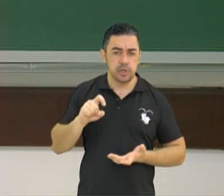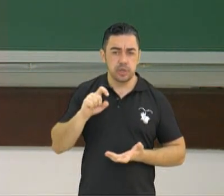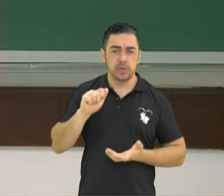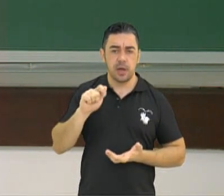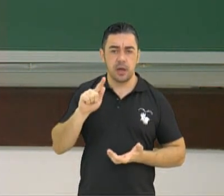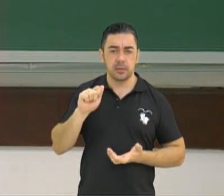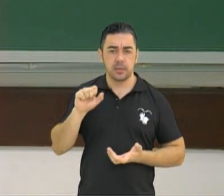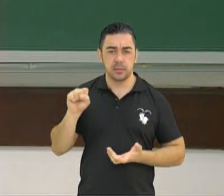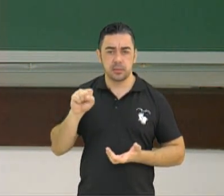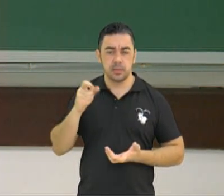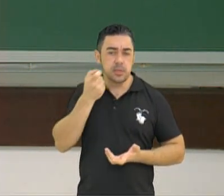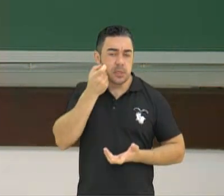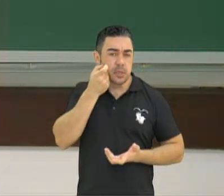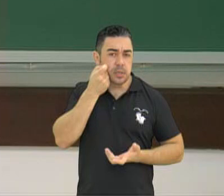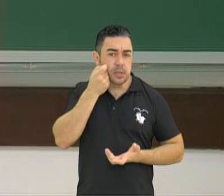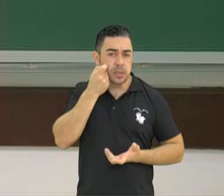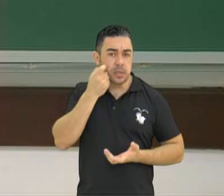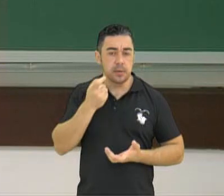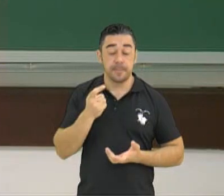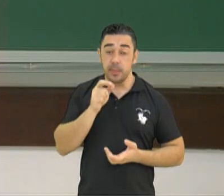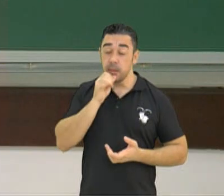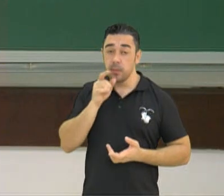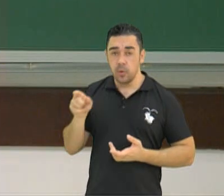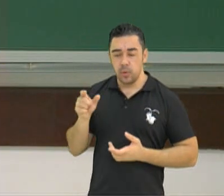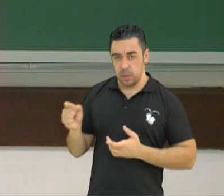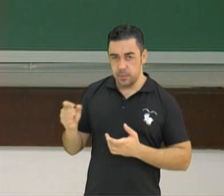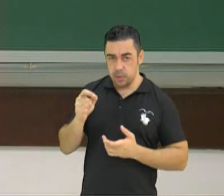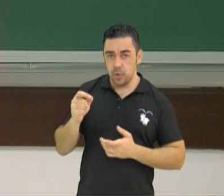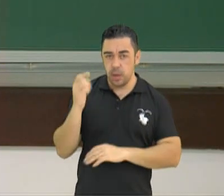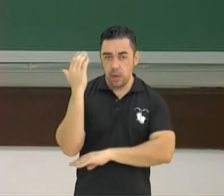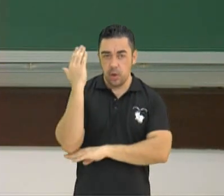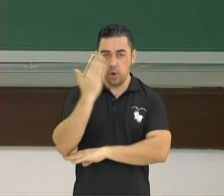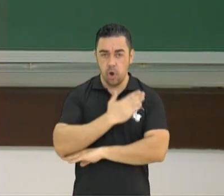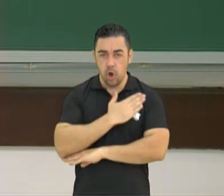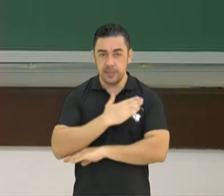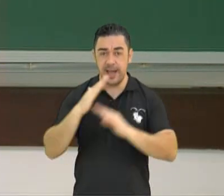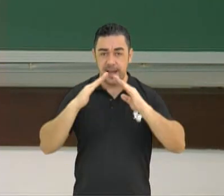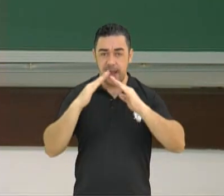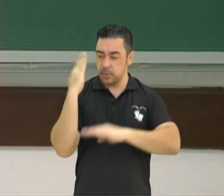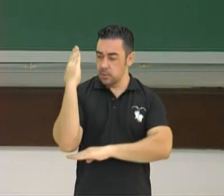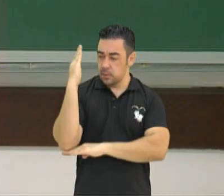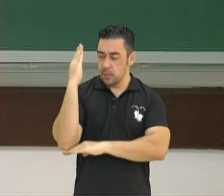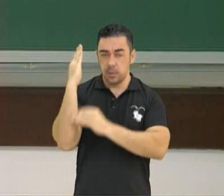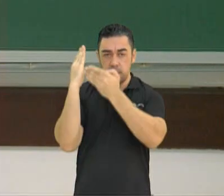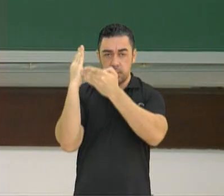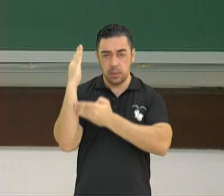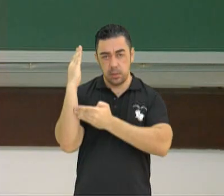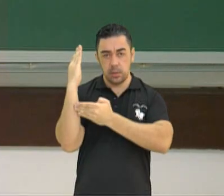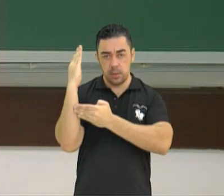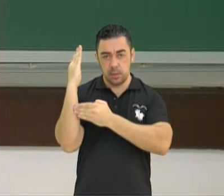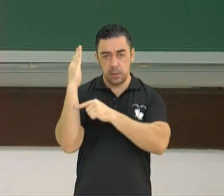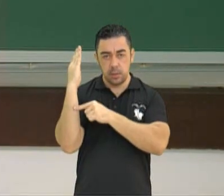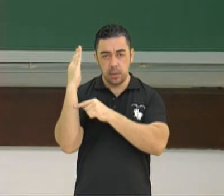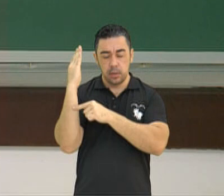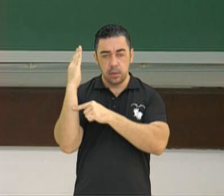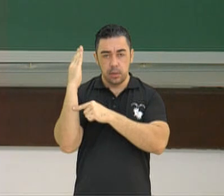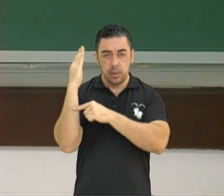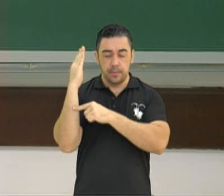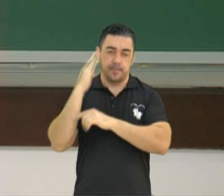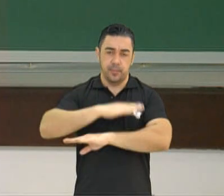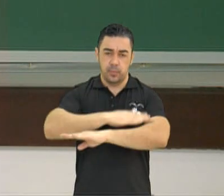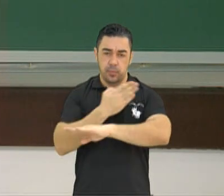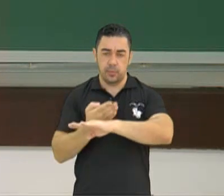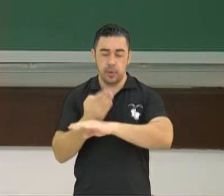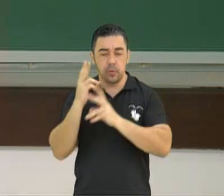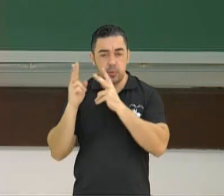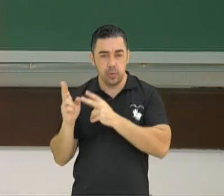né, gosta muito de casa de pau a pique, né, aquelas casas que são construídas com barro, ele se esconde lá durante o dia, e à noite ele